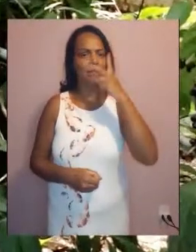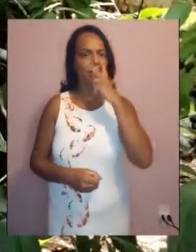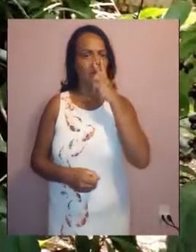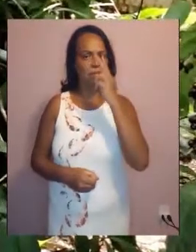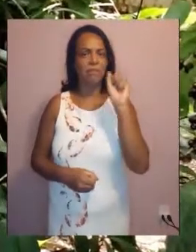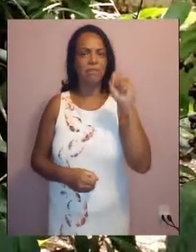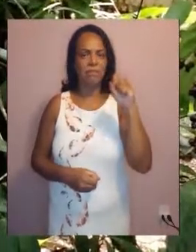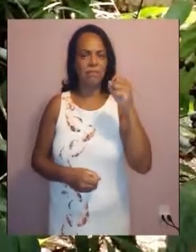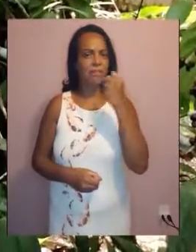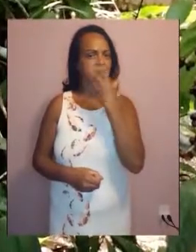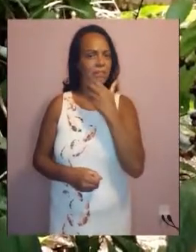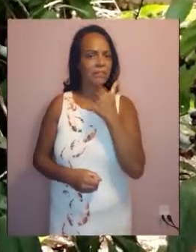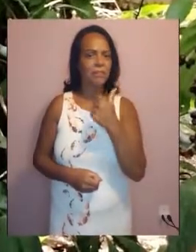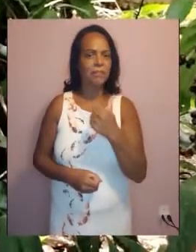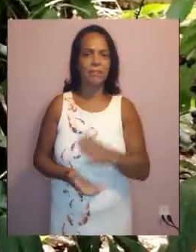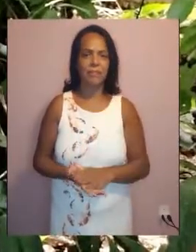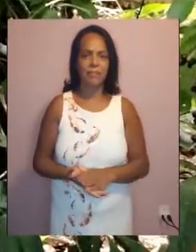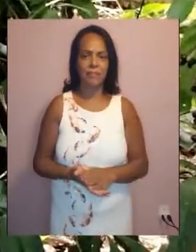Coou,